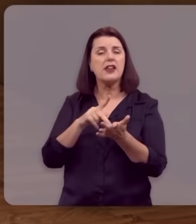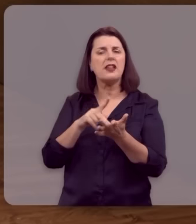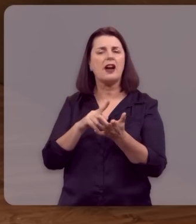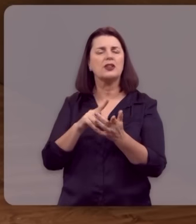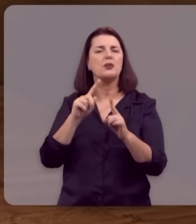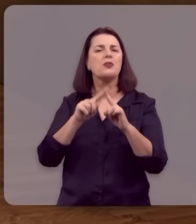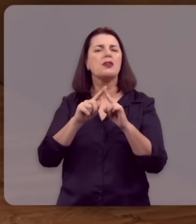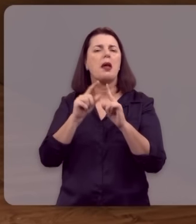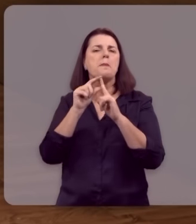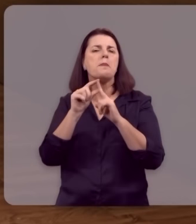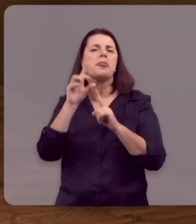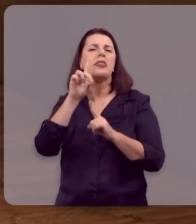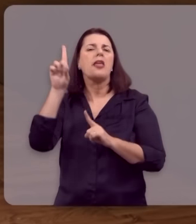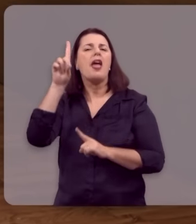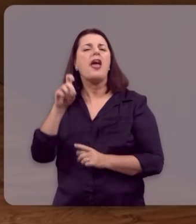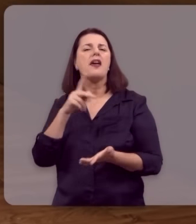verdade.